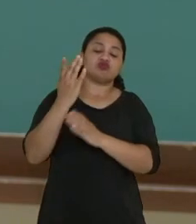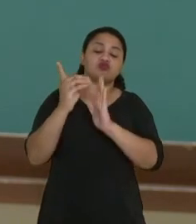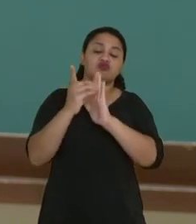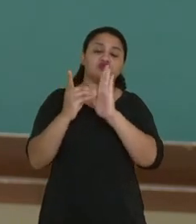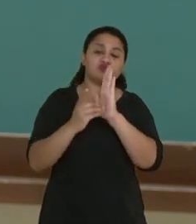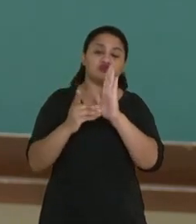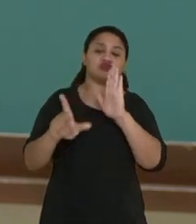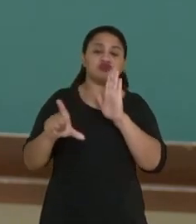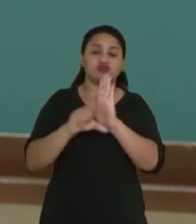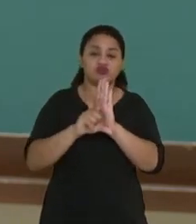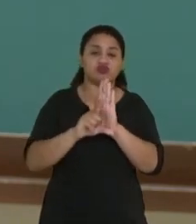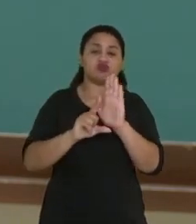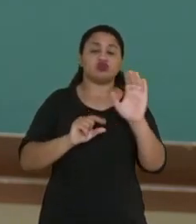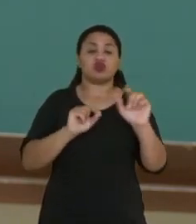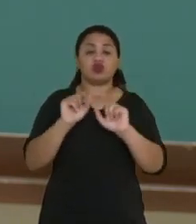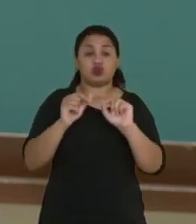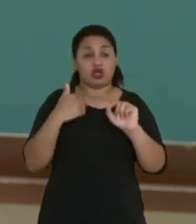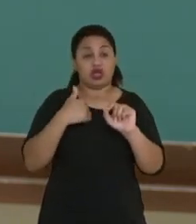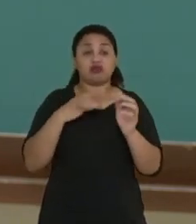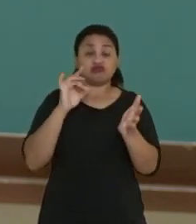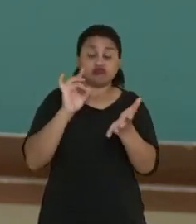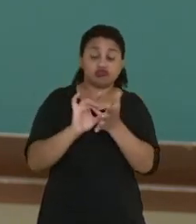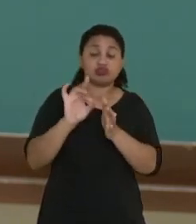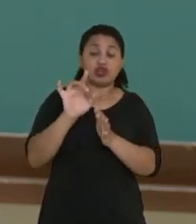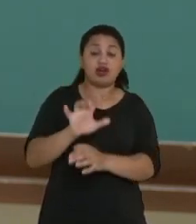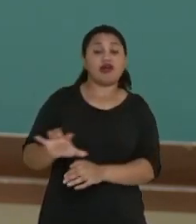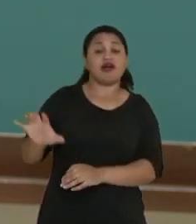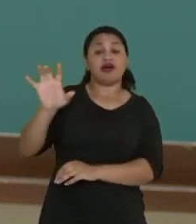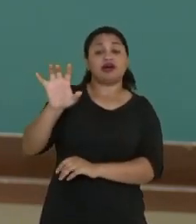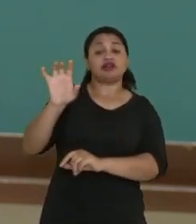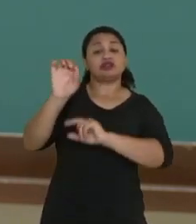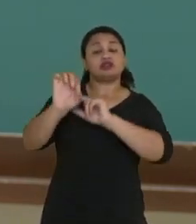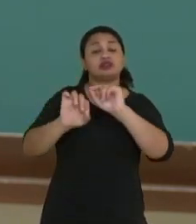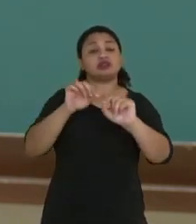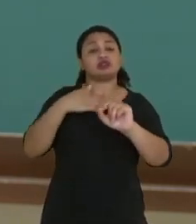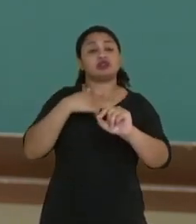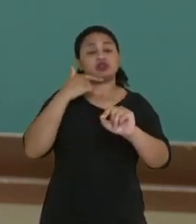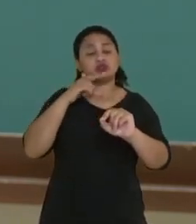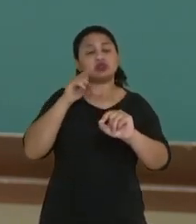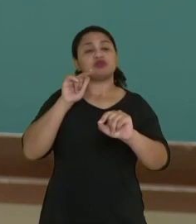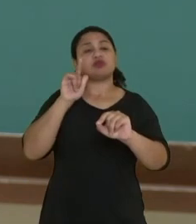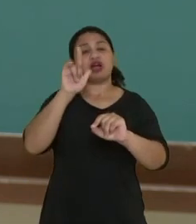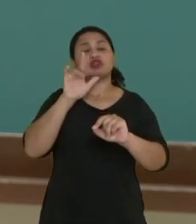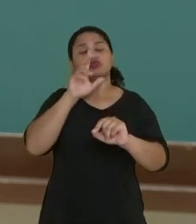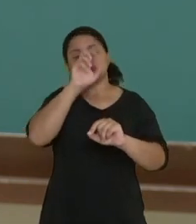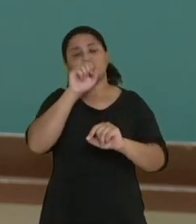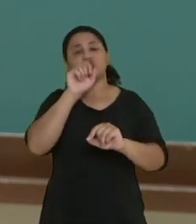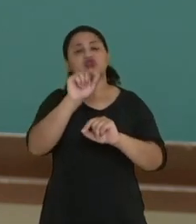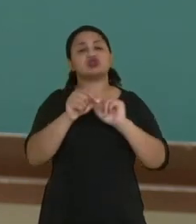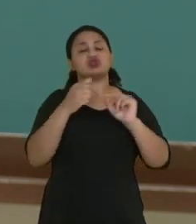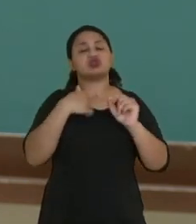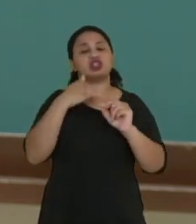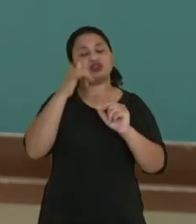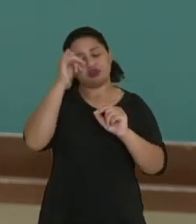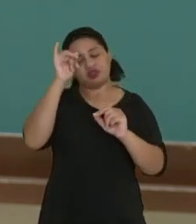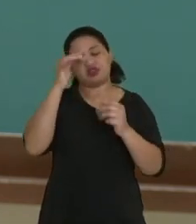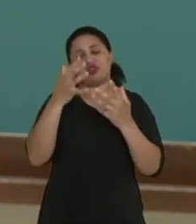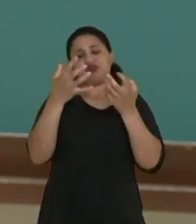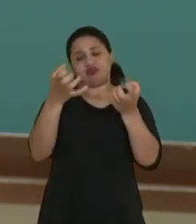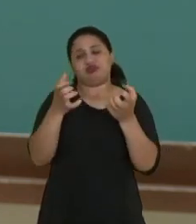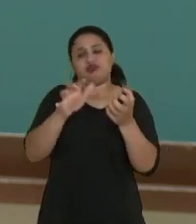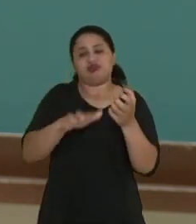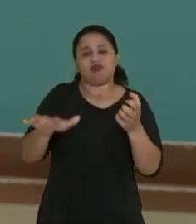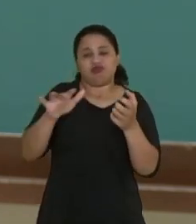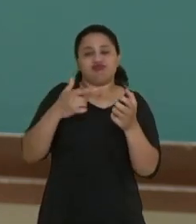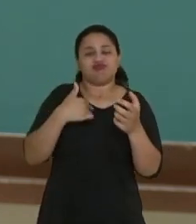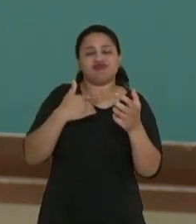de lei para definir esta área e intensificar ali o combate à seca nessas regiões mais